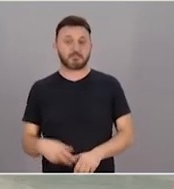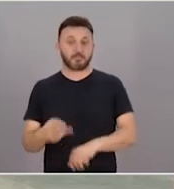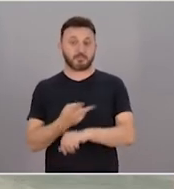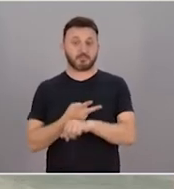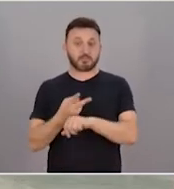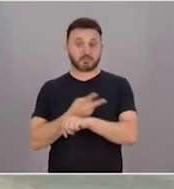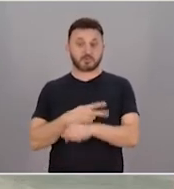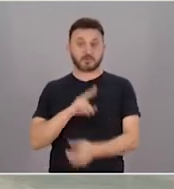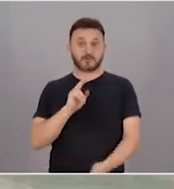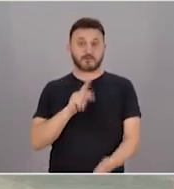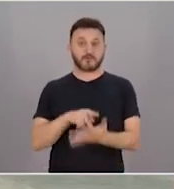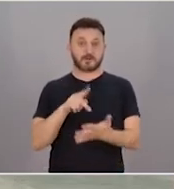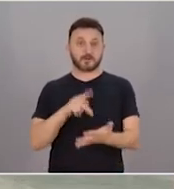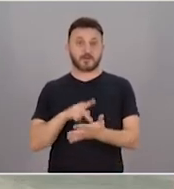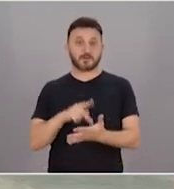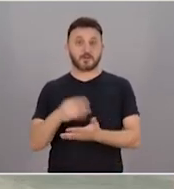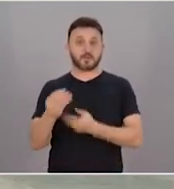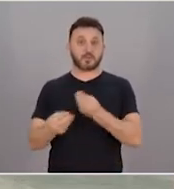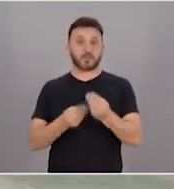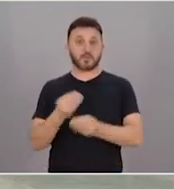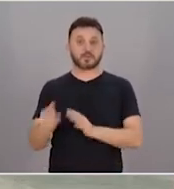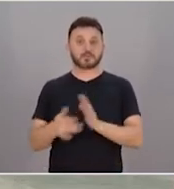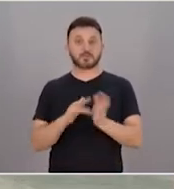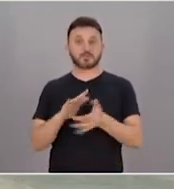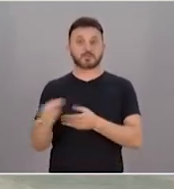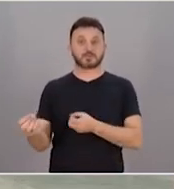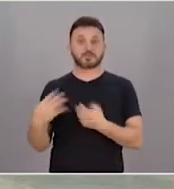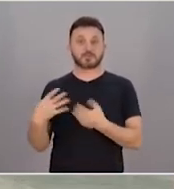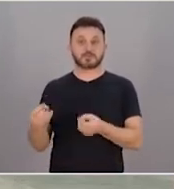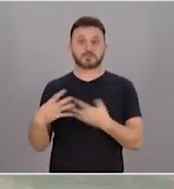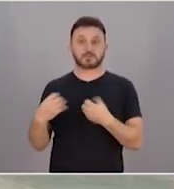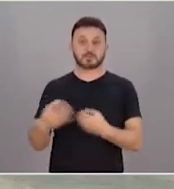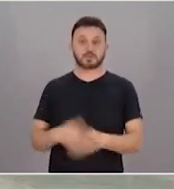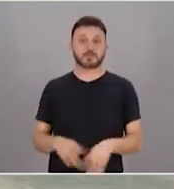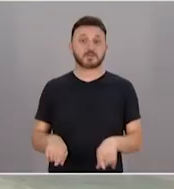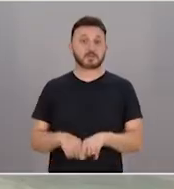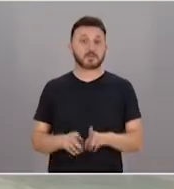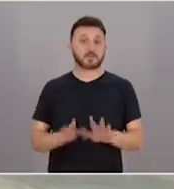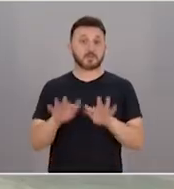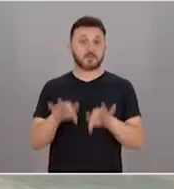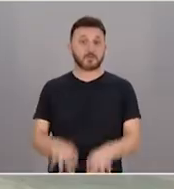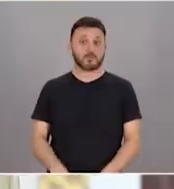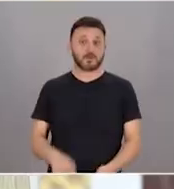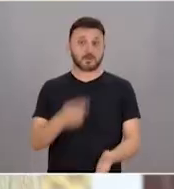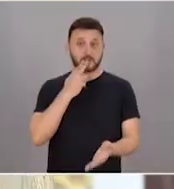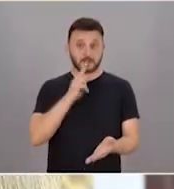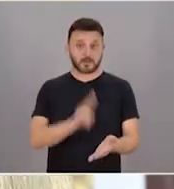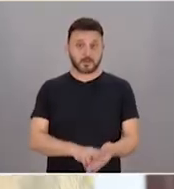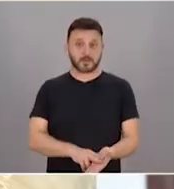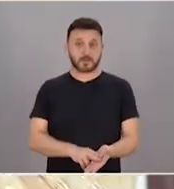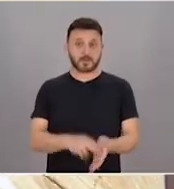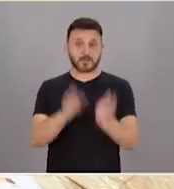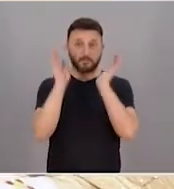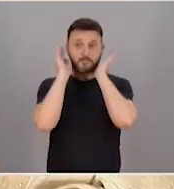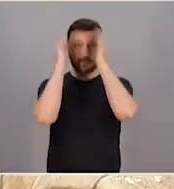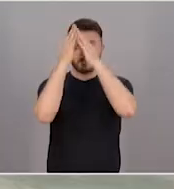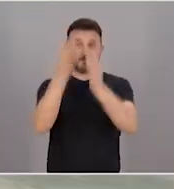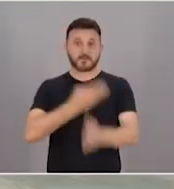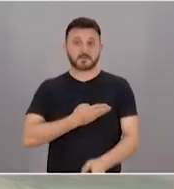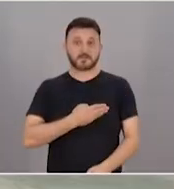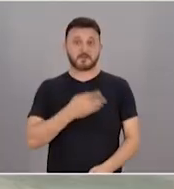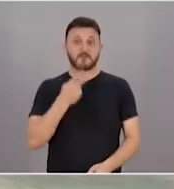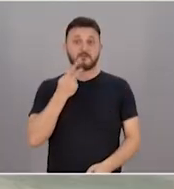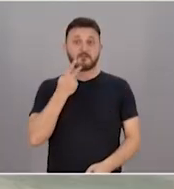Buscar a verdade como Jesus nos ensinou. E no final ele termina com uma linda oração que eu faço questão